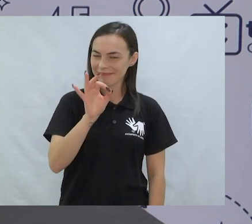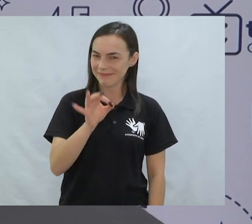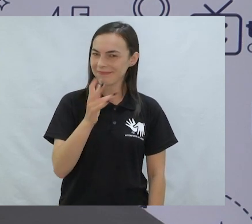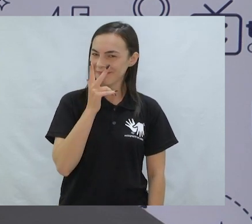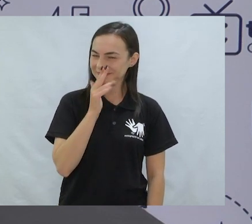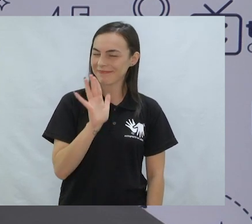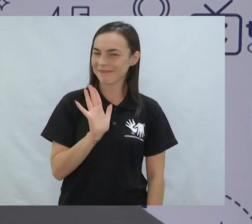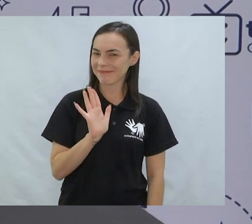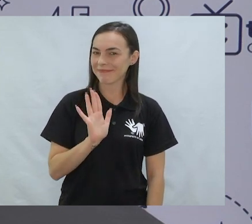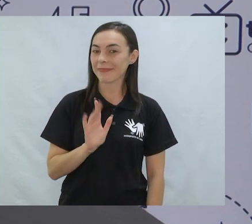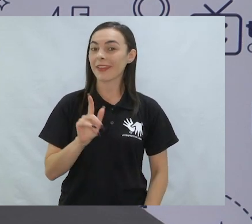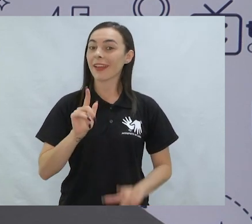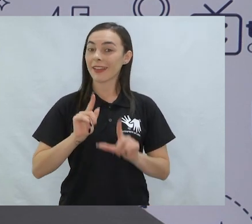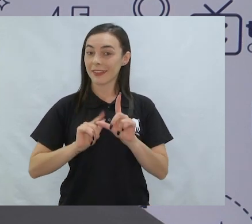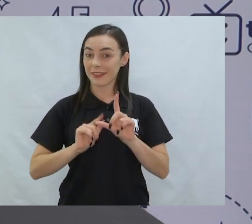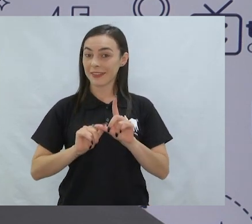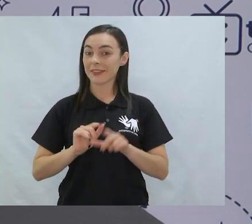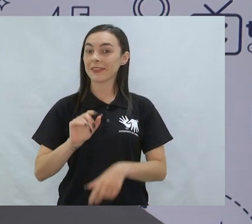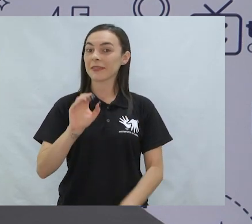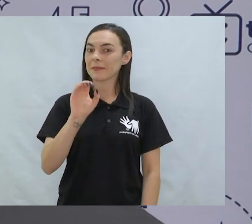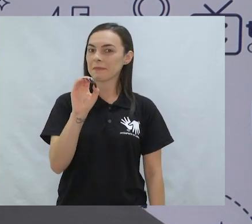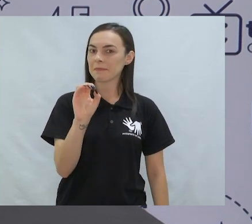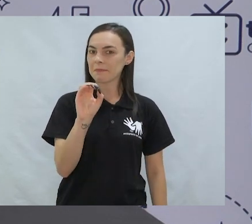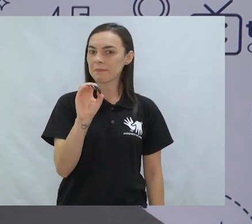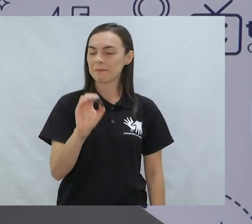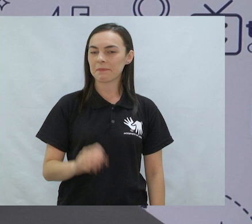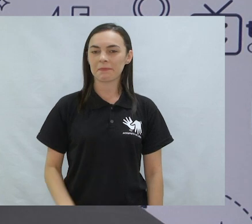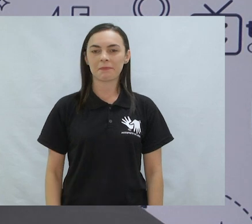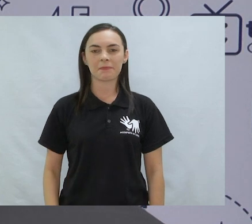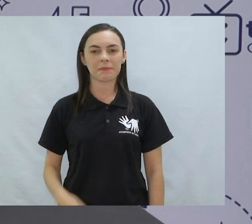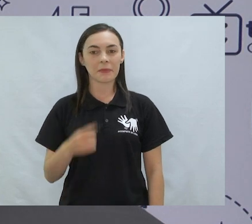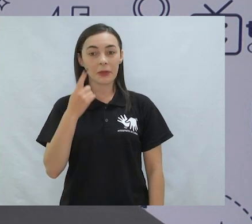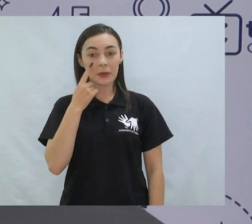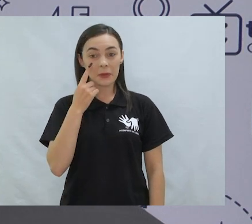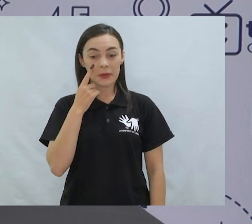acho que você acertou. É